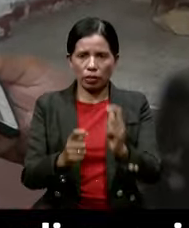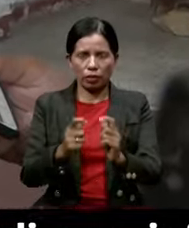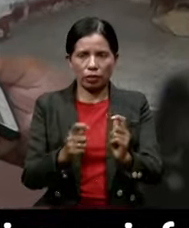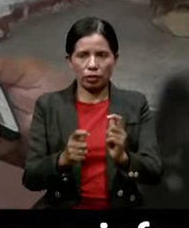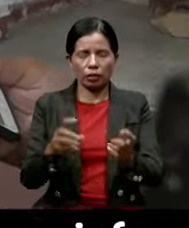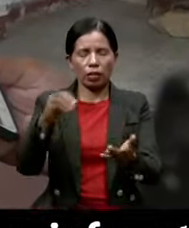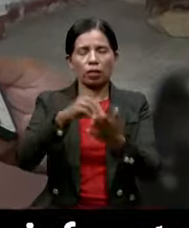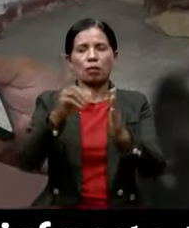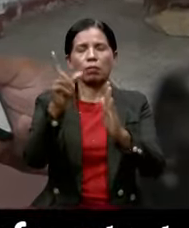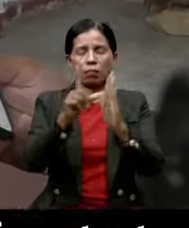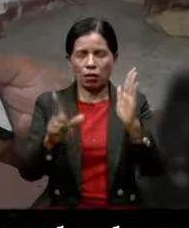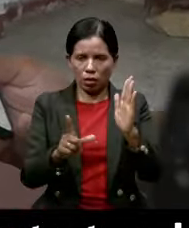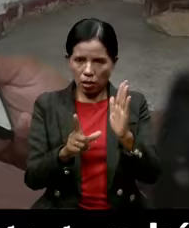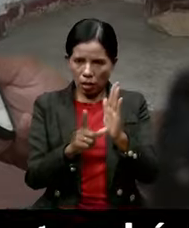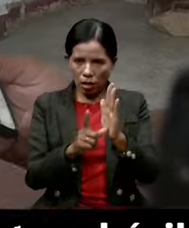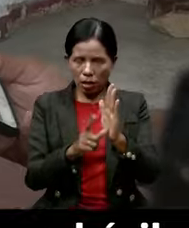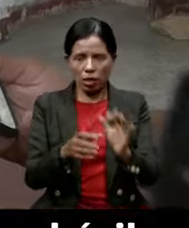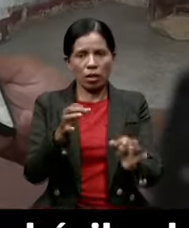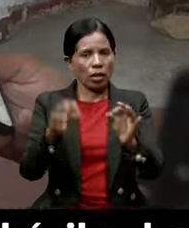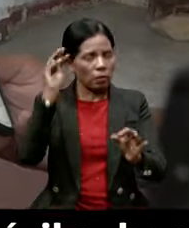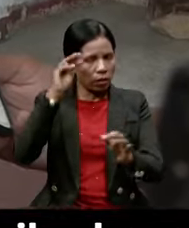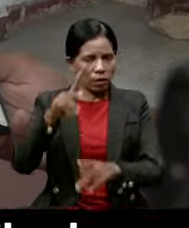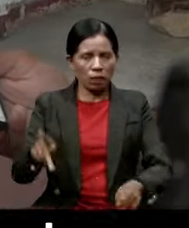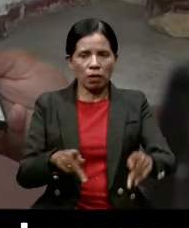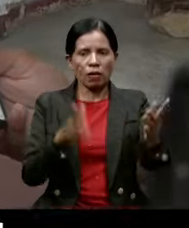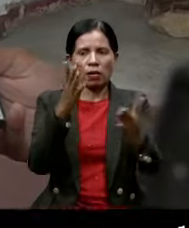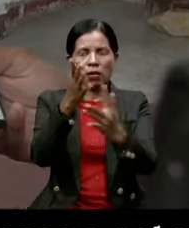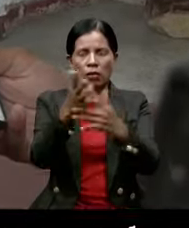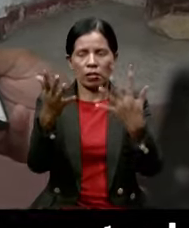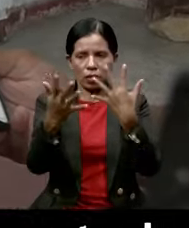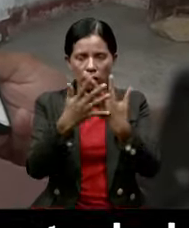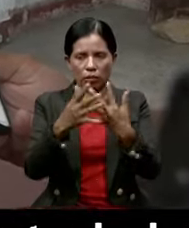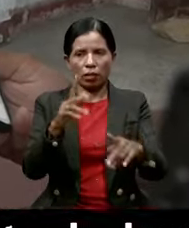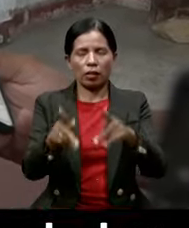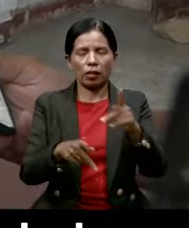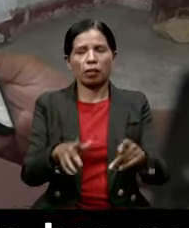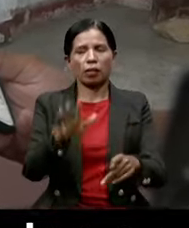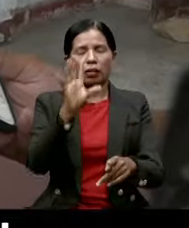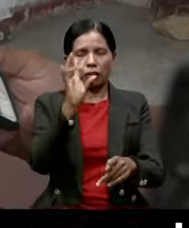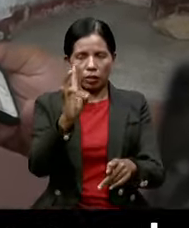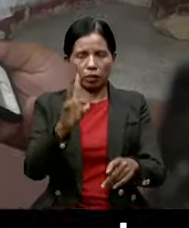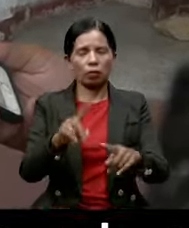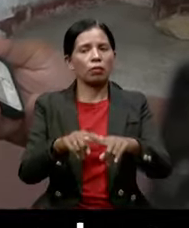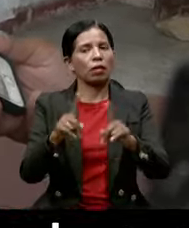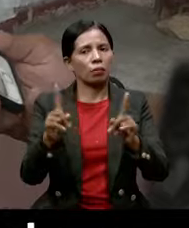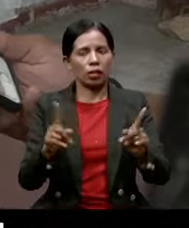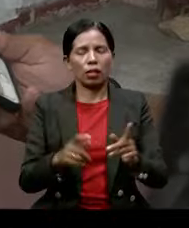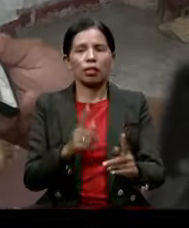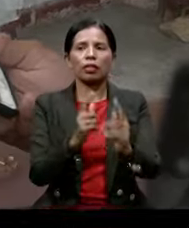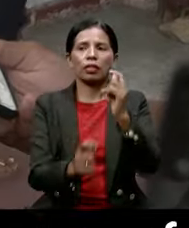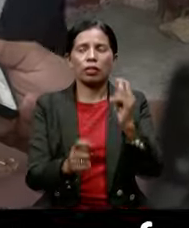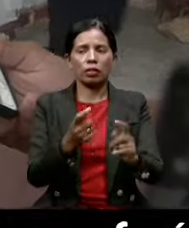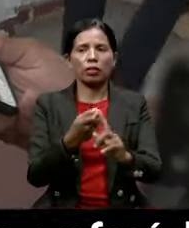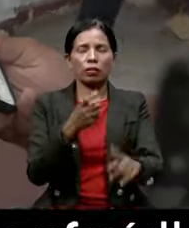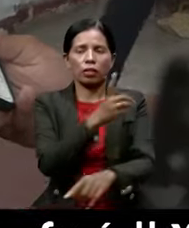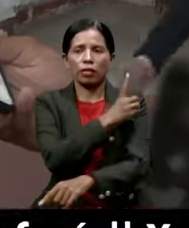tamonta balegasaun maske ministeru publiku su prizaun preventiva bargido nain hitu hoto mebe tribunal parte de